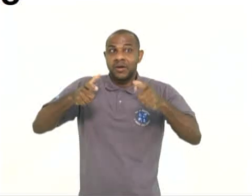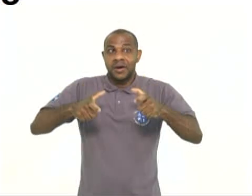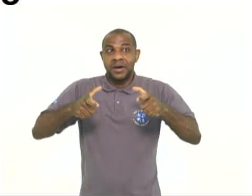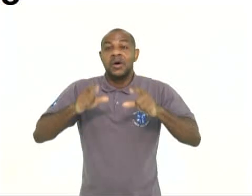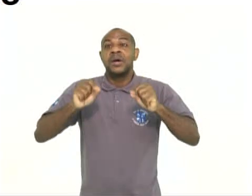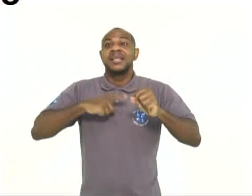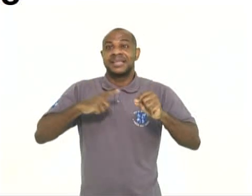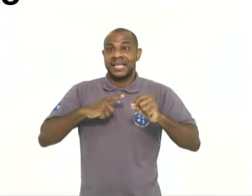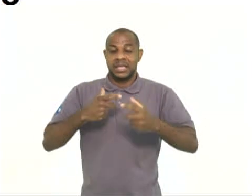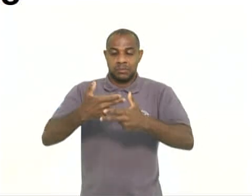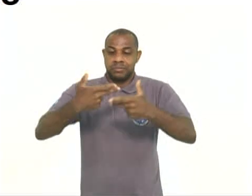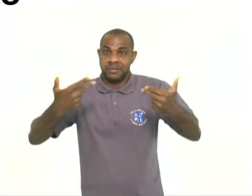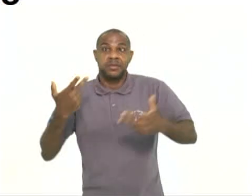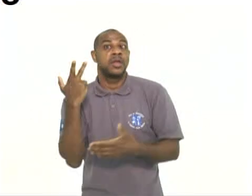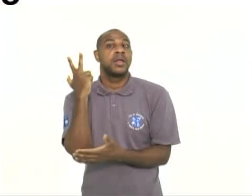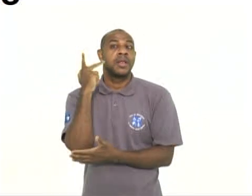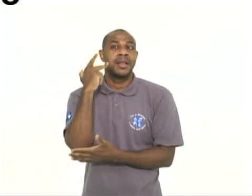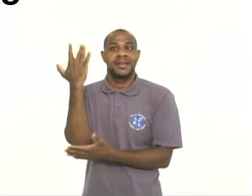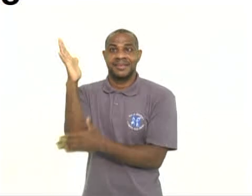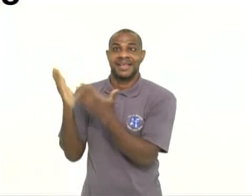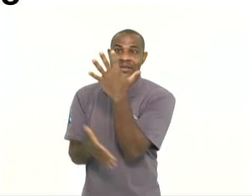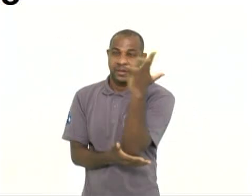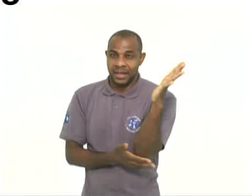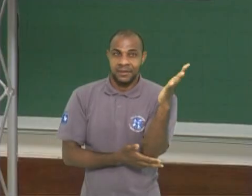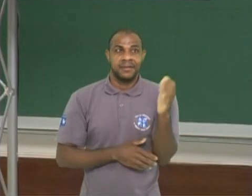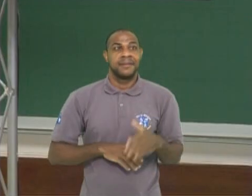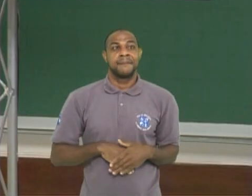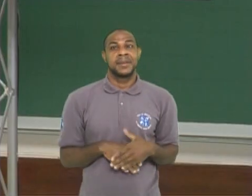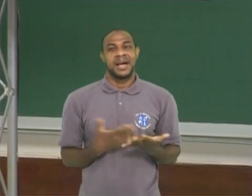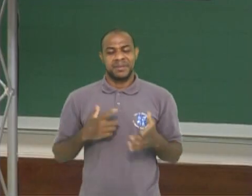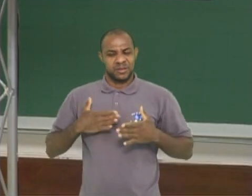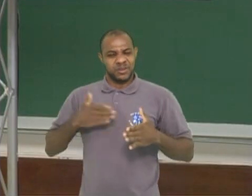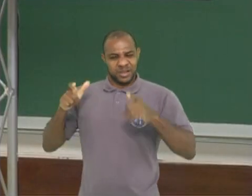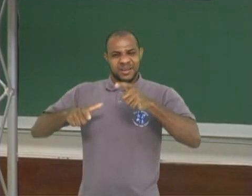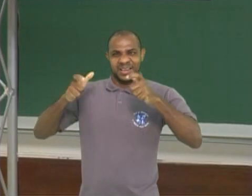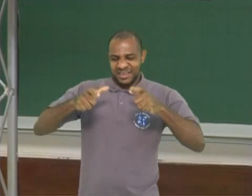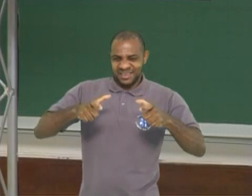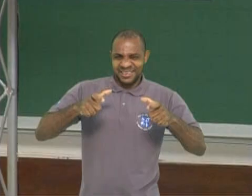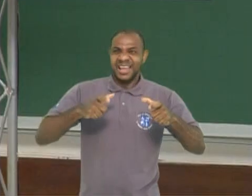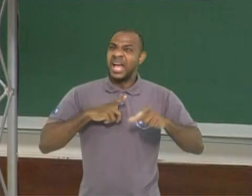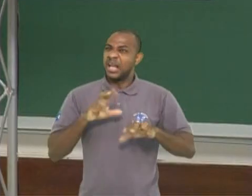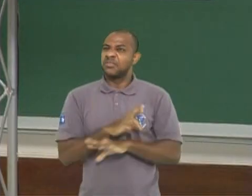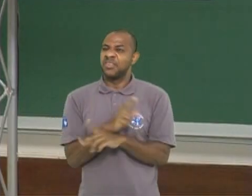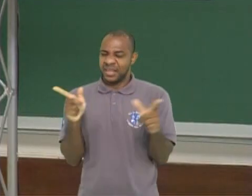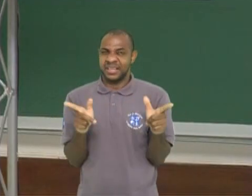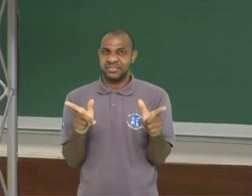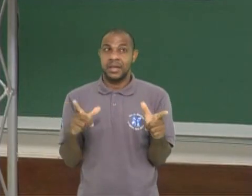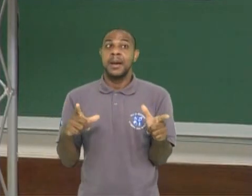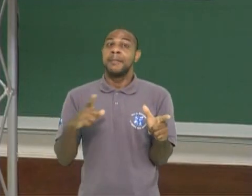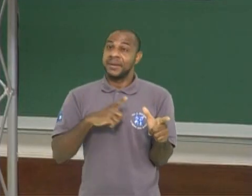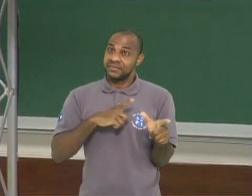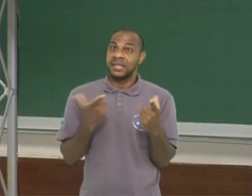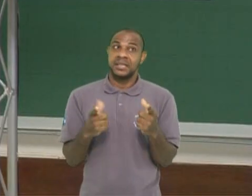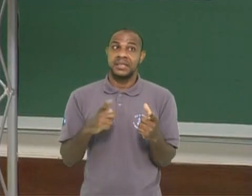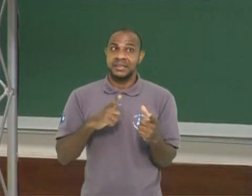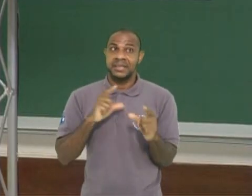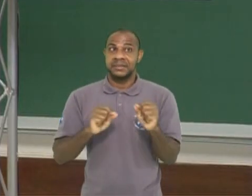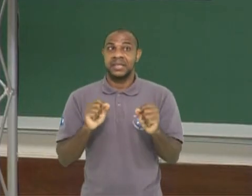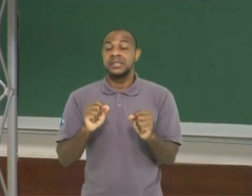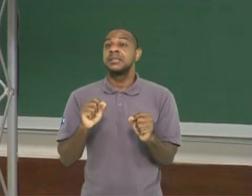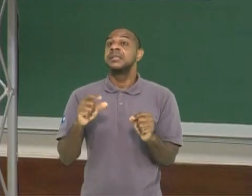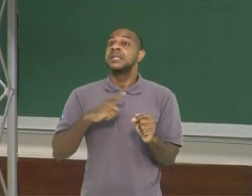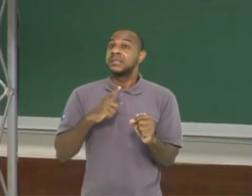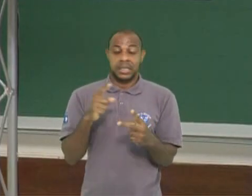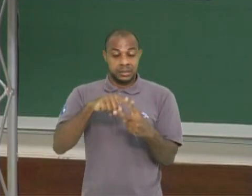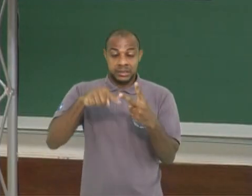elementos naturais. Por mais que o nosso lugar, o nosso espaço seja diferente, ele vai abrigar elementos naturais